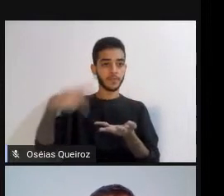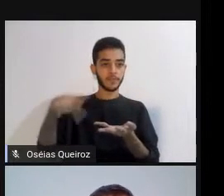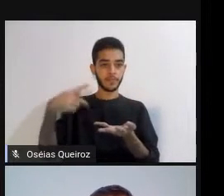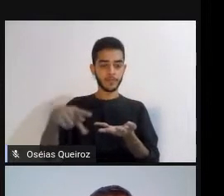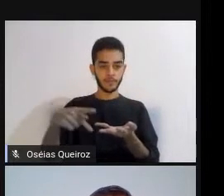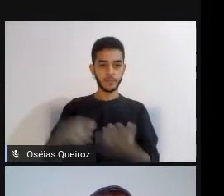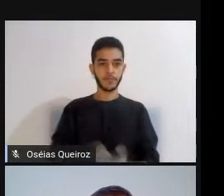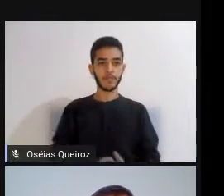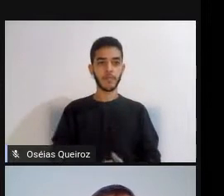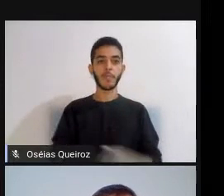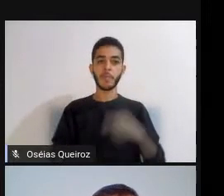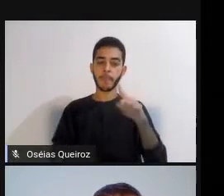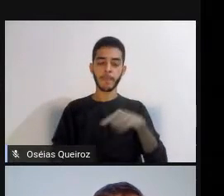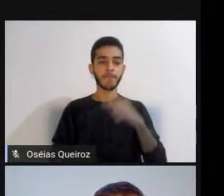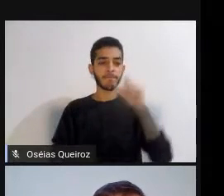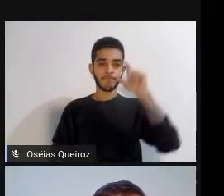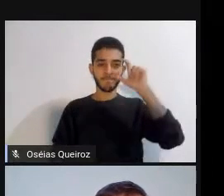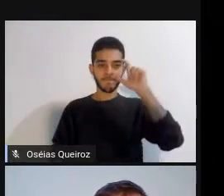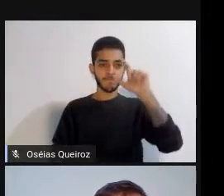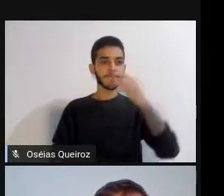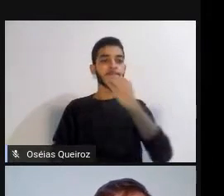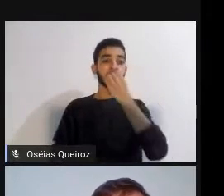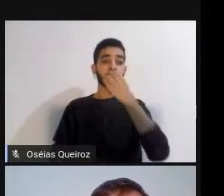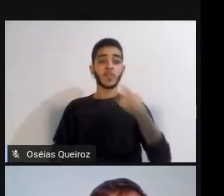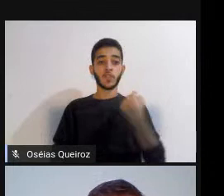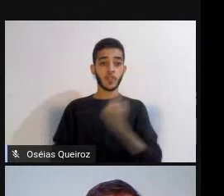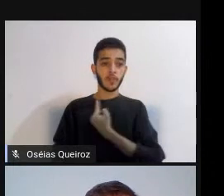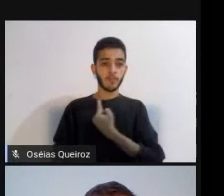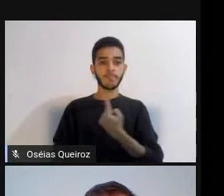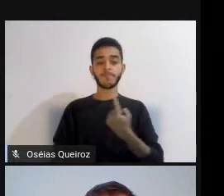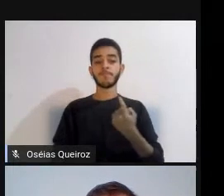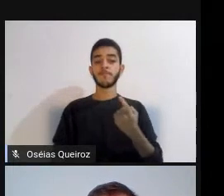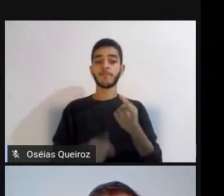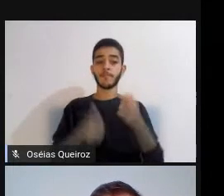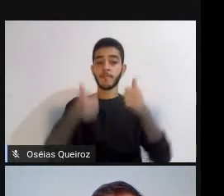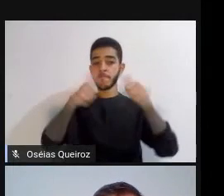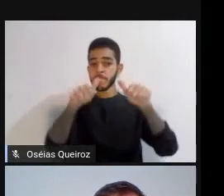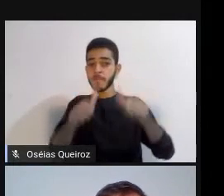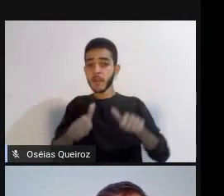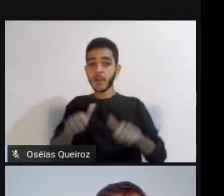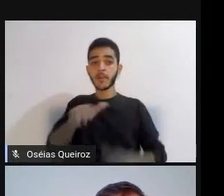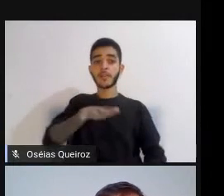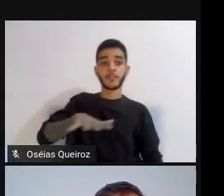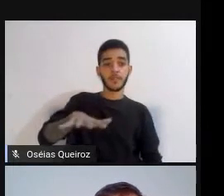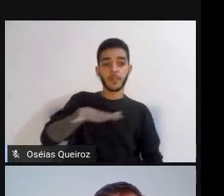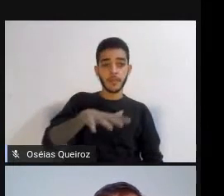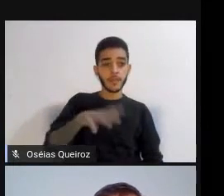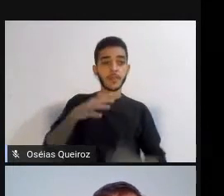eles são interessantes para que nós possamos monitorar esses ecossistemas.